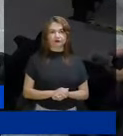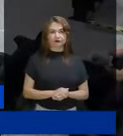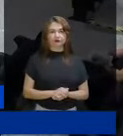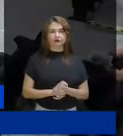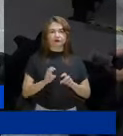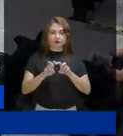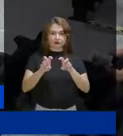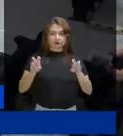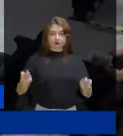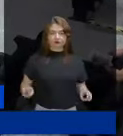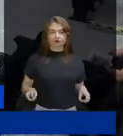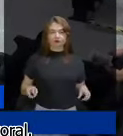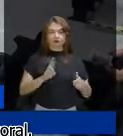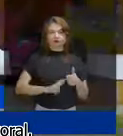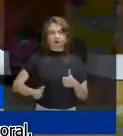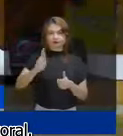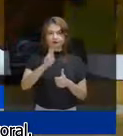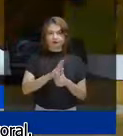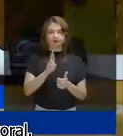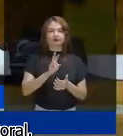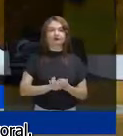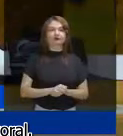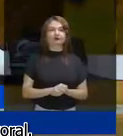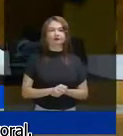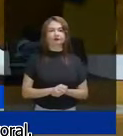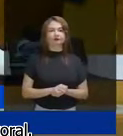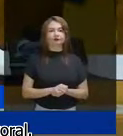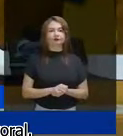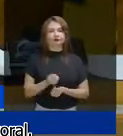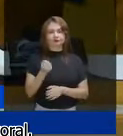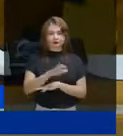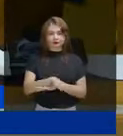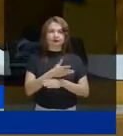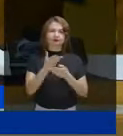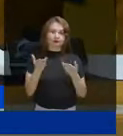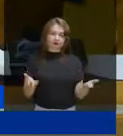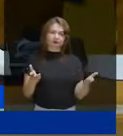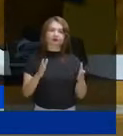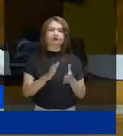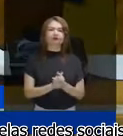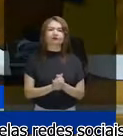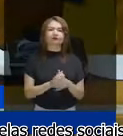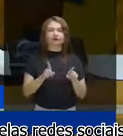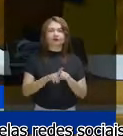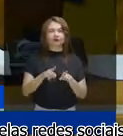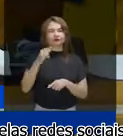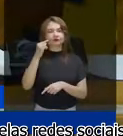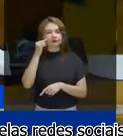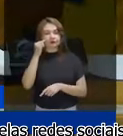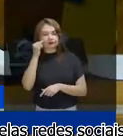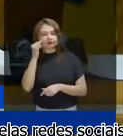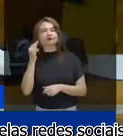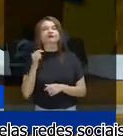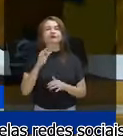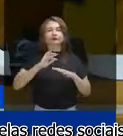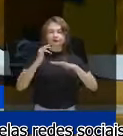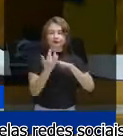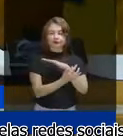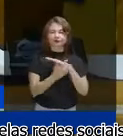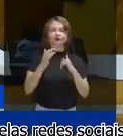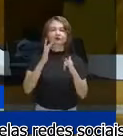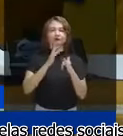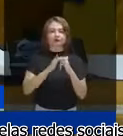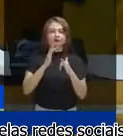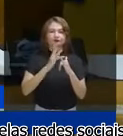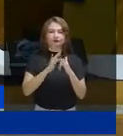Ilustres pares, senhora Procuradora Regional Eleitoral, boa tarde a todos vocês, inclusive que nos acompanham pelas redes sociais, pelo canal